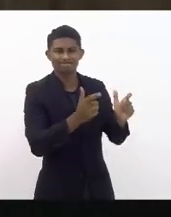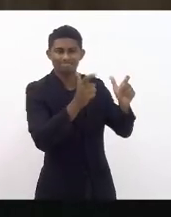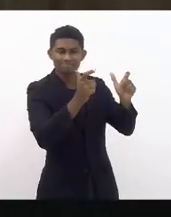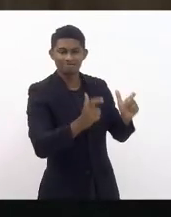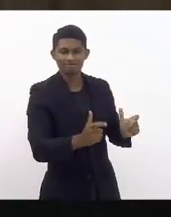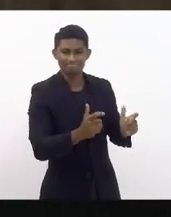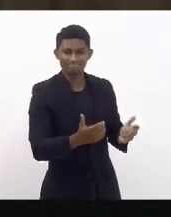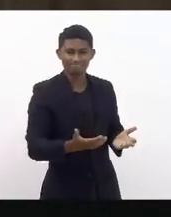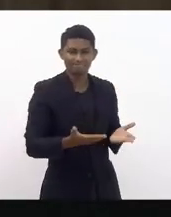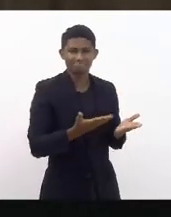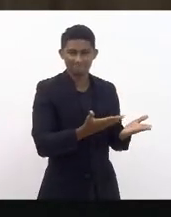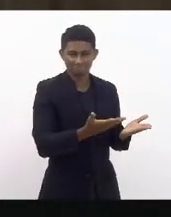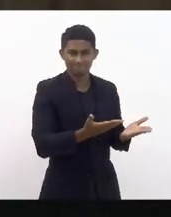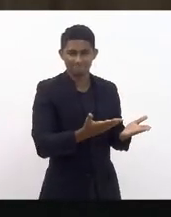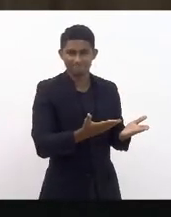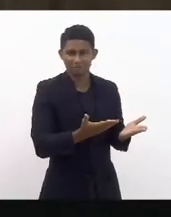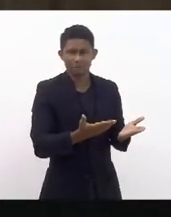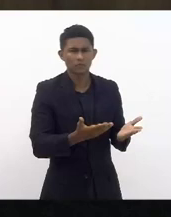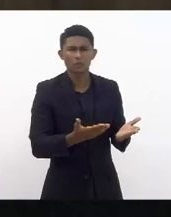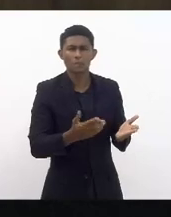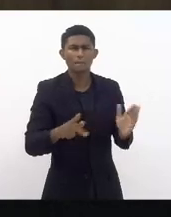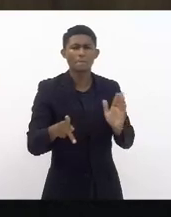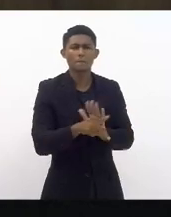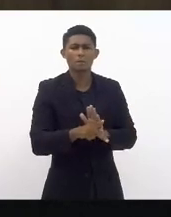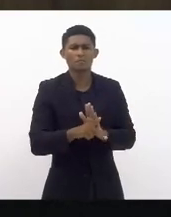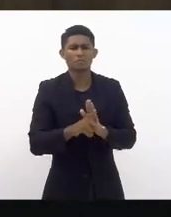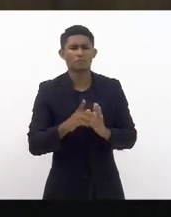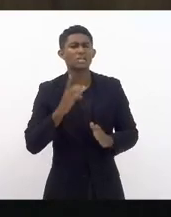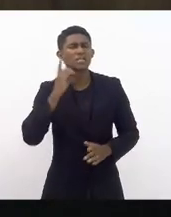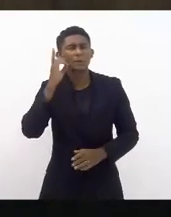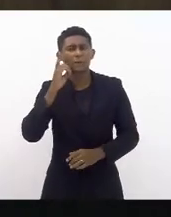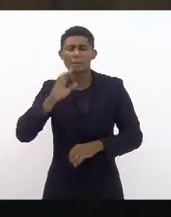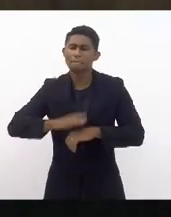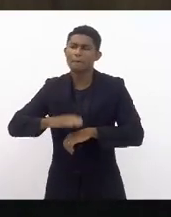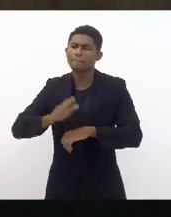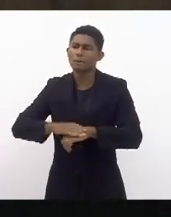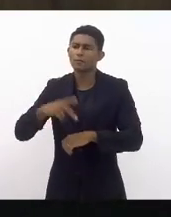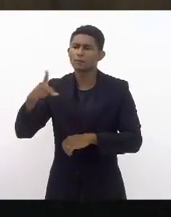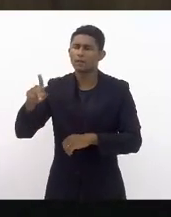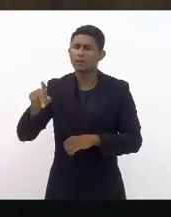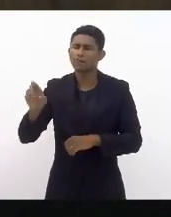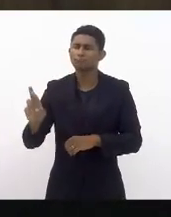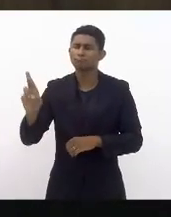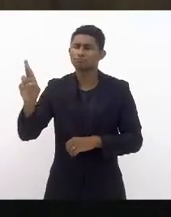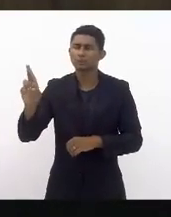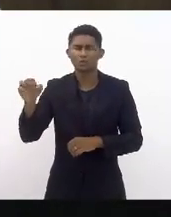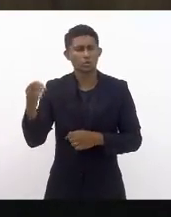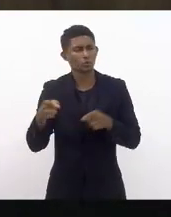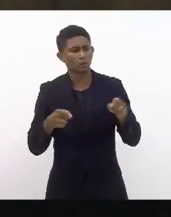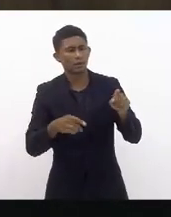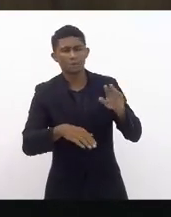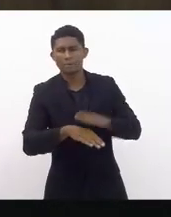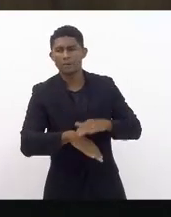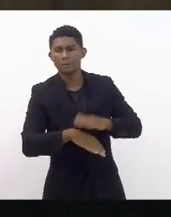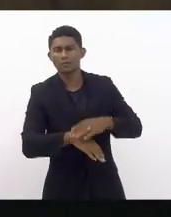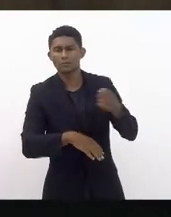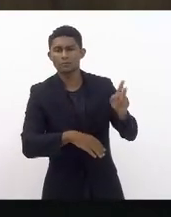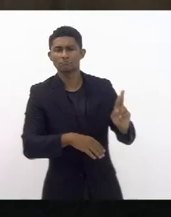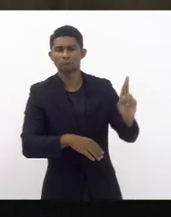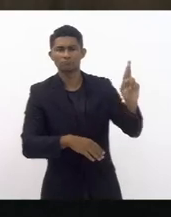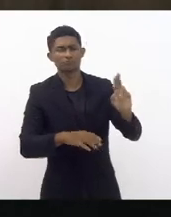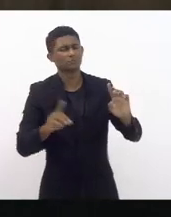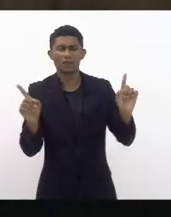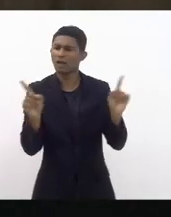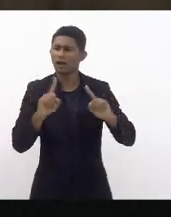é de deputado A ou deputado B, não é da Zona Oeste ou da Zona Sul.